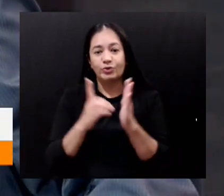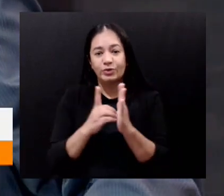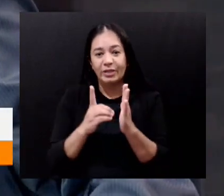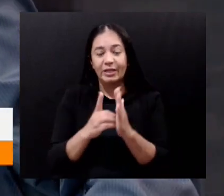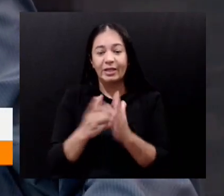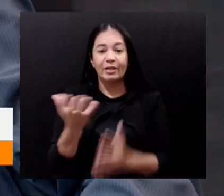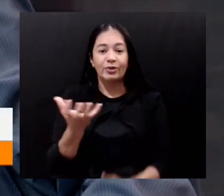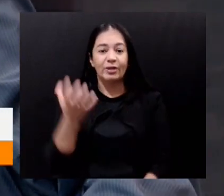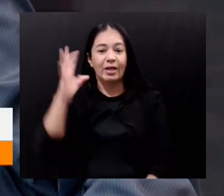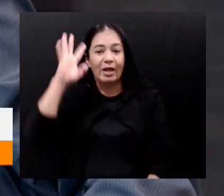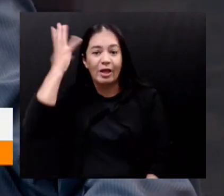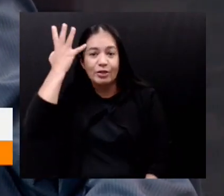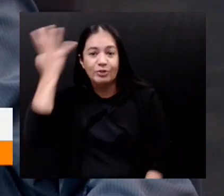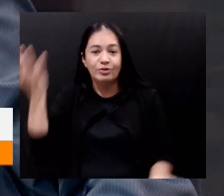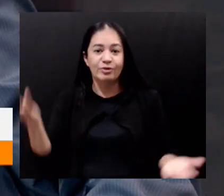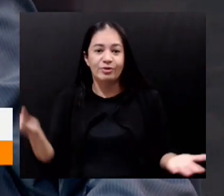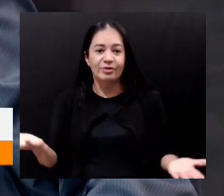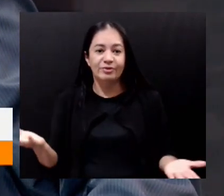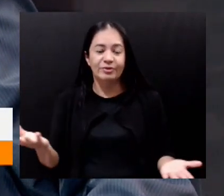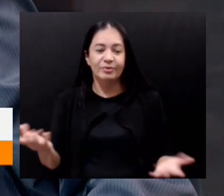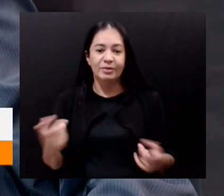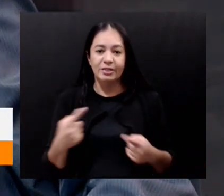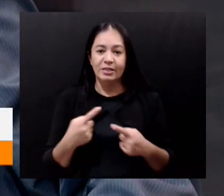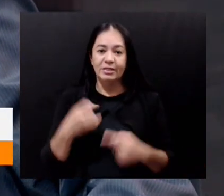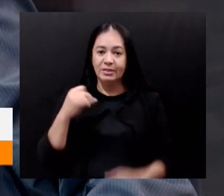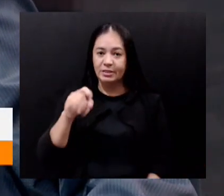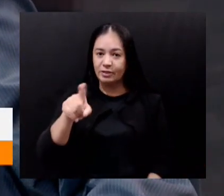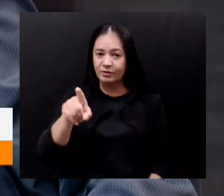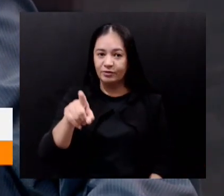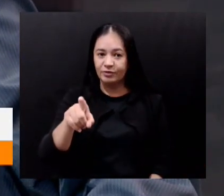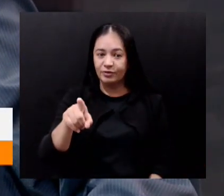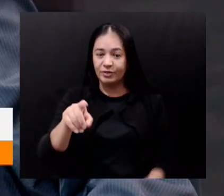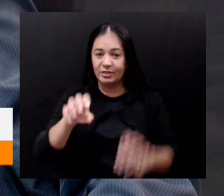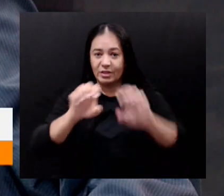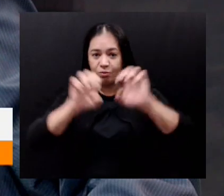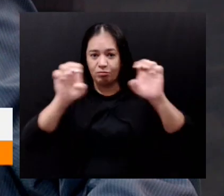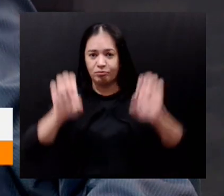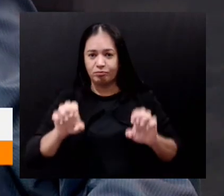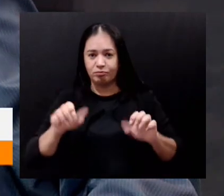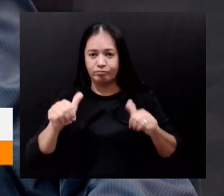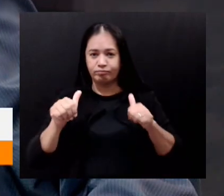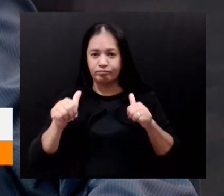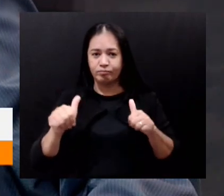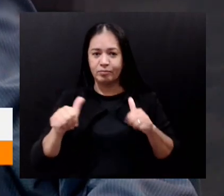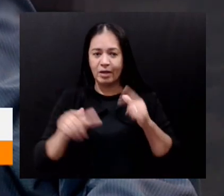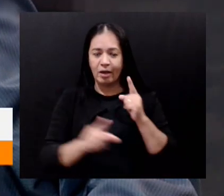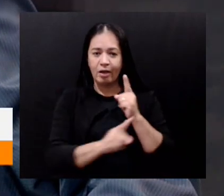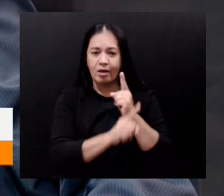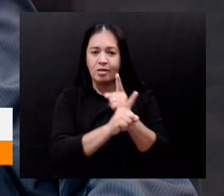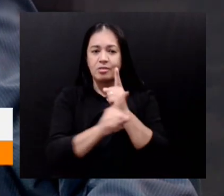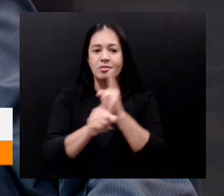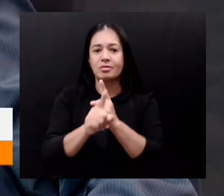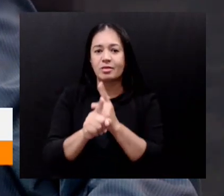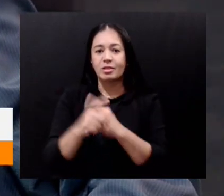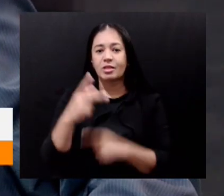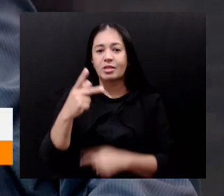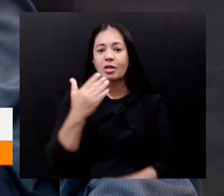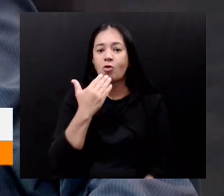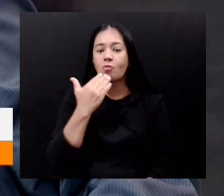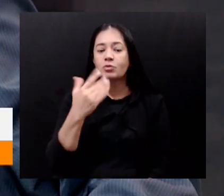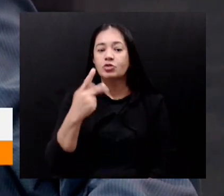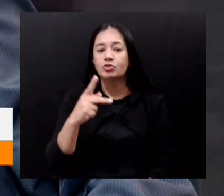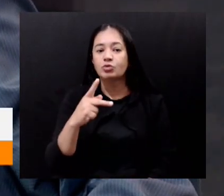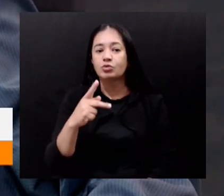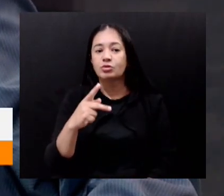um Perfeito. todo. Se você não cria uma estrutura hábil para atender o teu pedido de ius sanguinis pelo